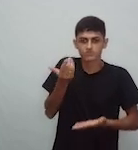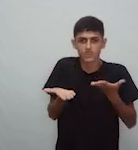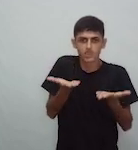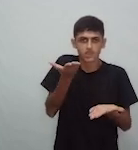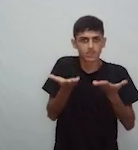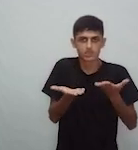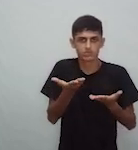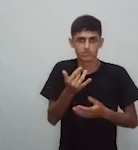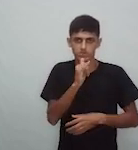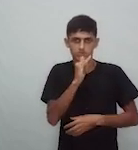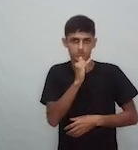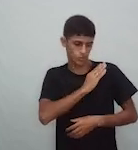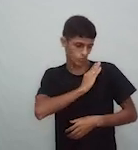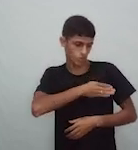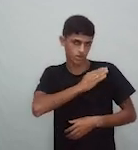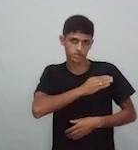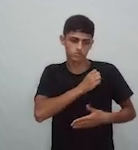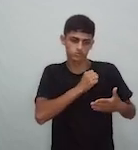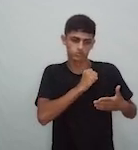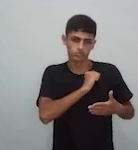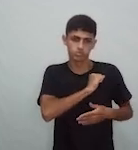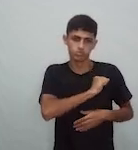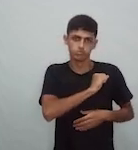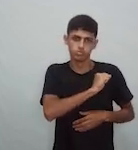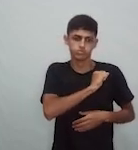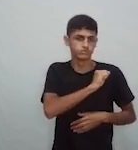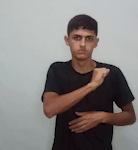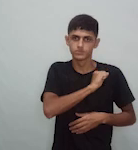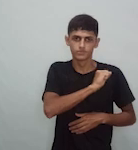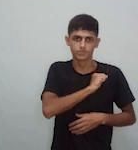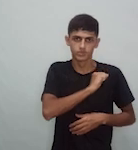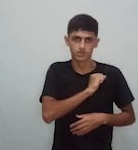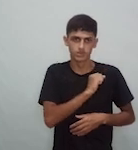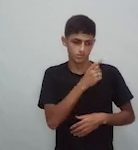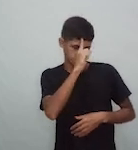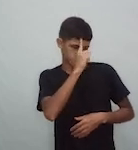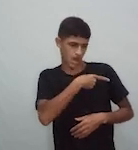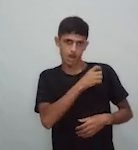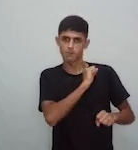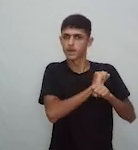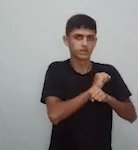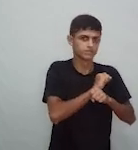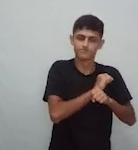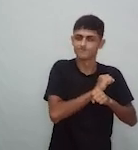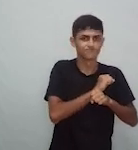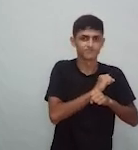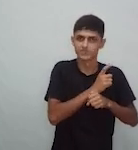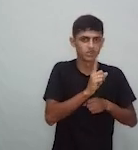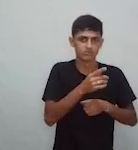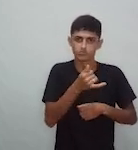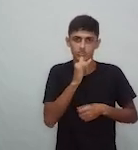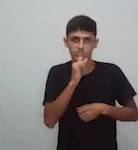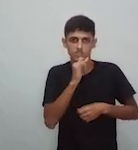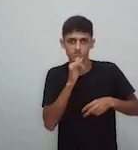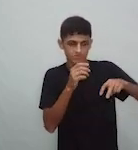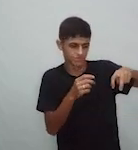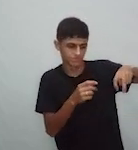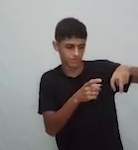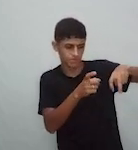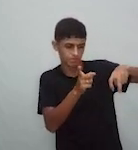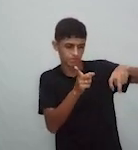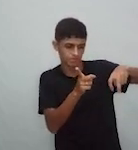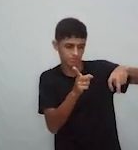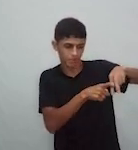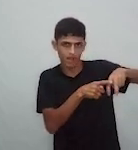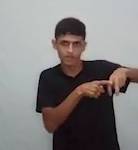batimentos cardíacos, eu não consigo parar meu coração, se eu quiser. Os reflexos, então, por exemplo, quando a gente bate no joelho, nessa parte de baixo do joelho, a